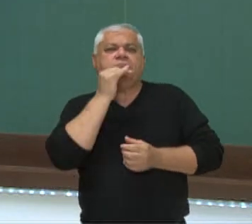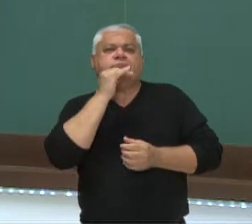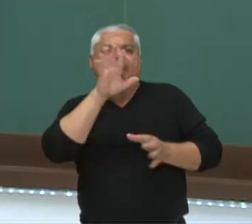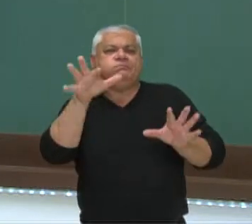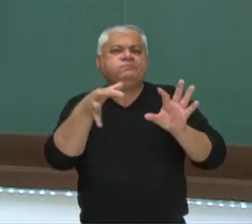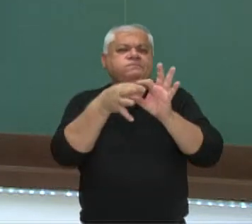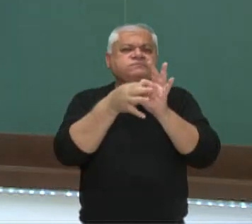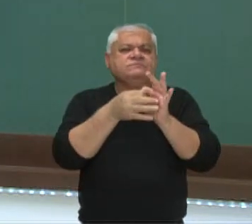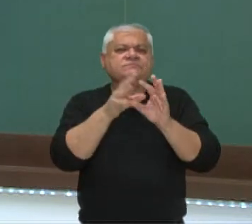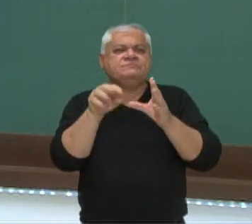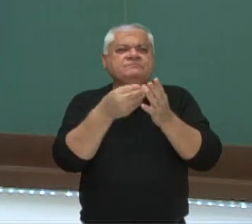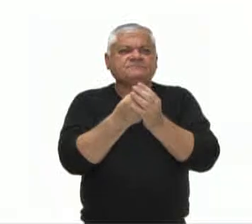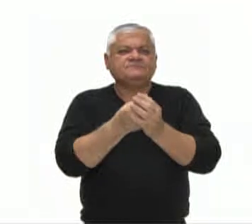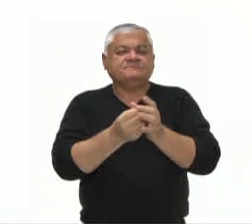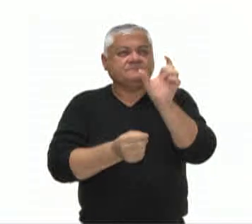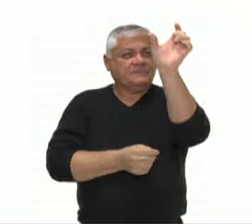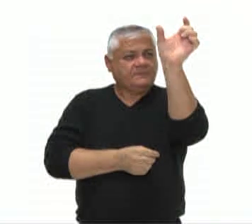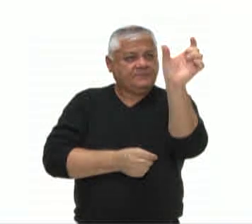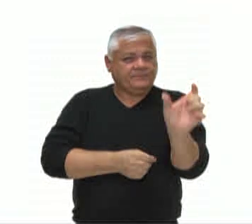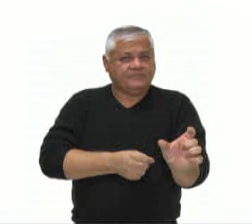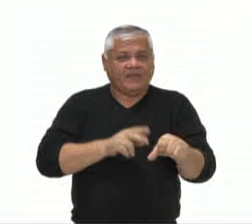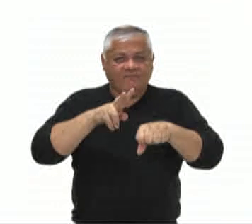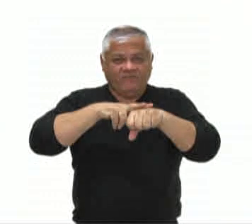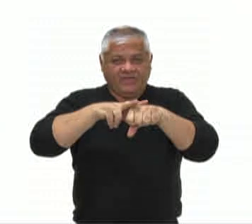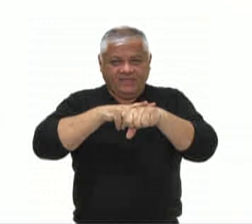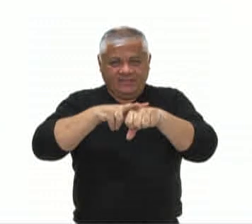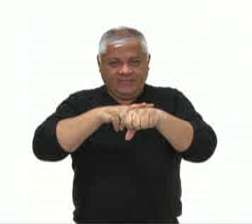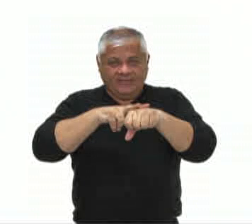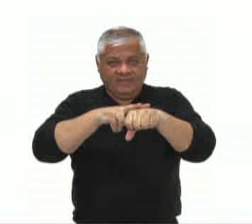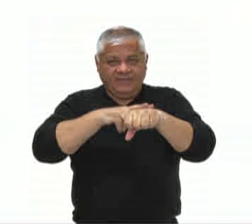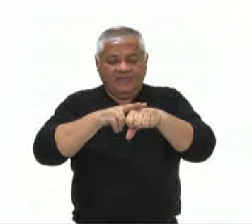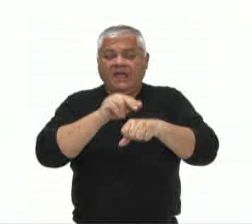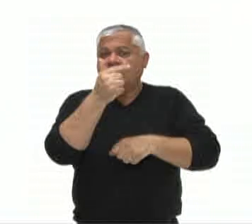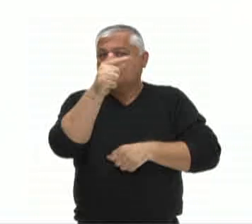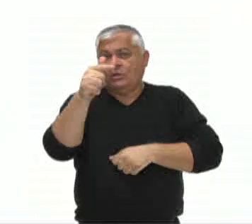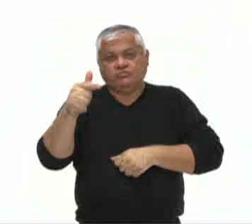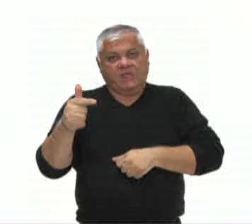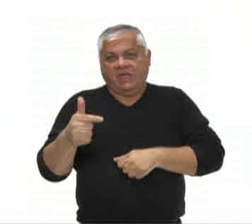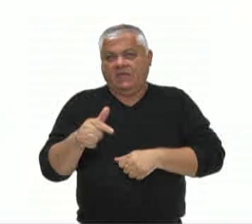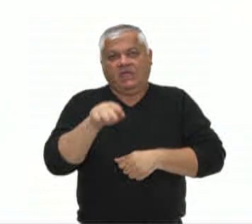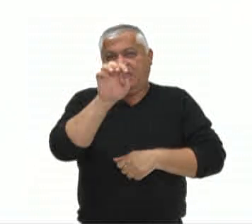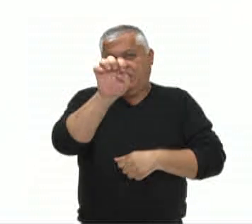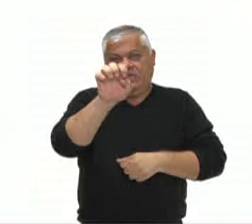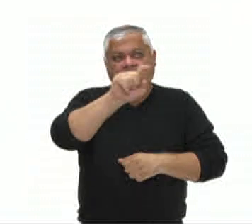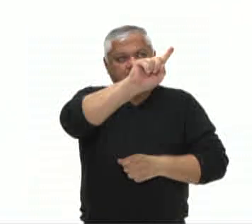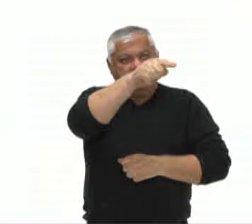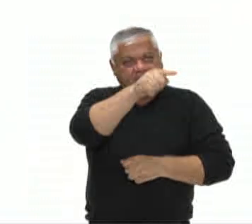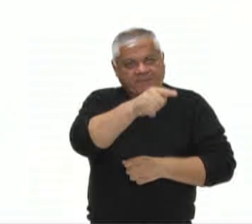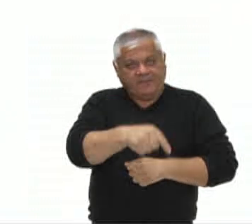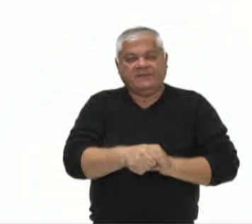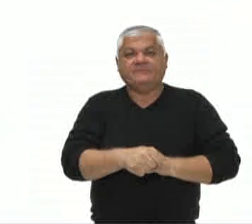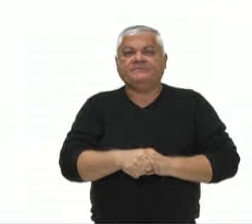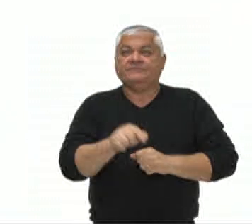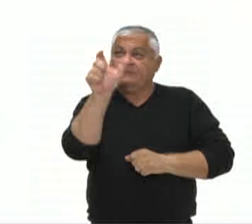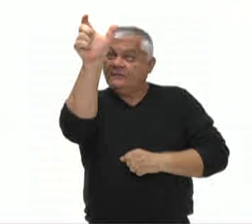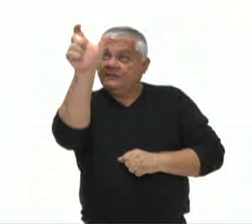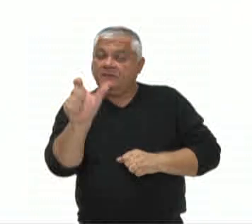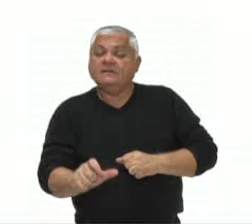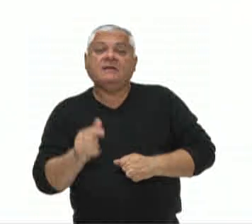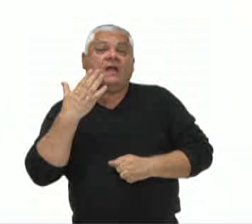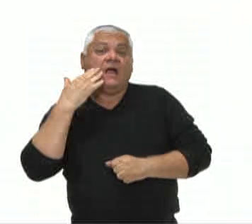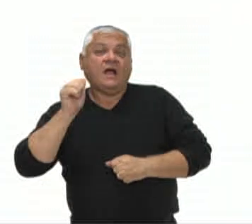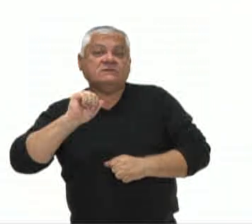assindéticas. Em verde, nós temos as assindéticas, pois elas não têm conjunção. Já em azul, nós temos